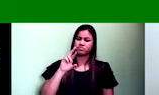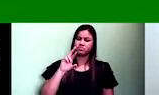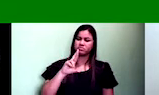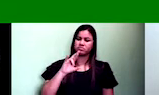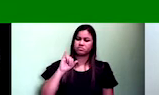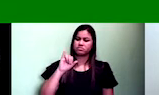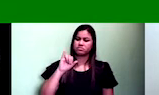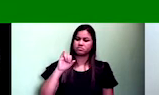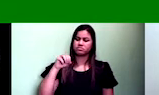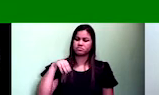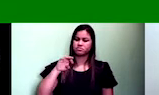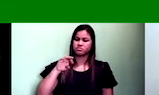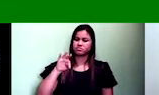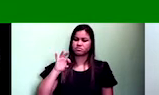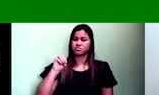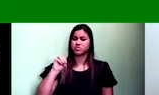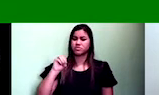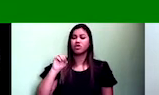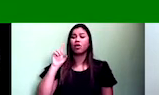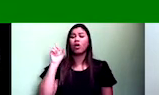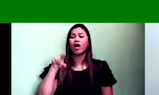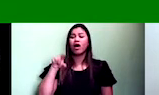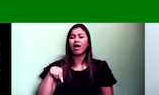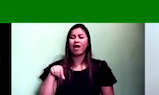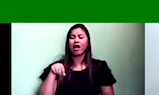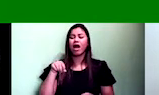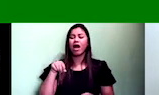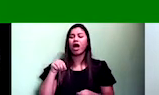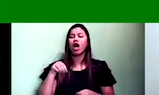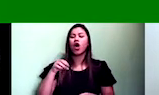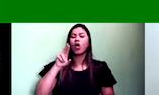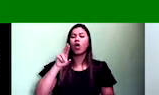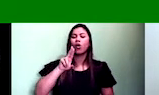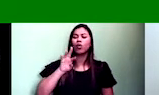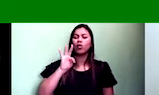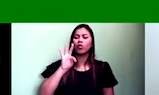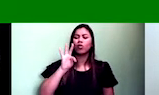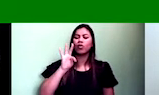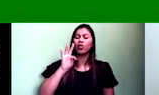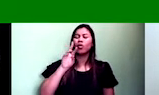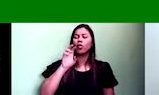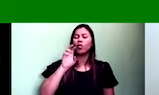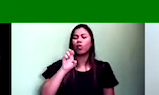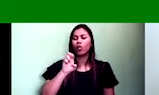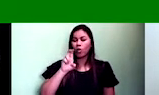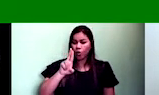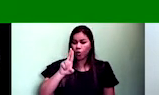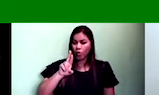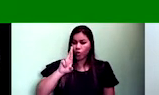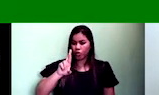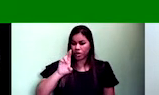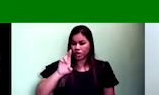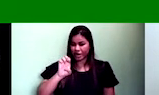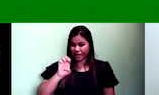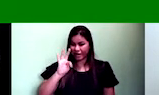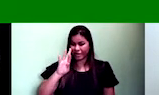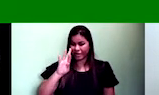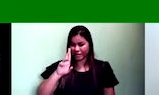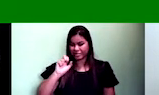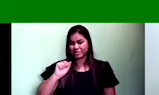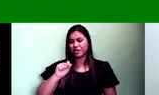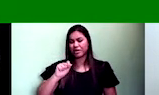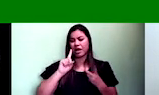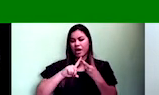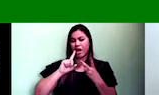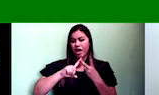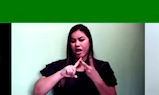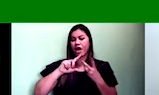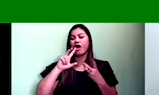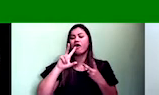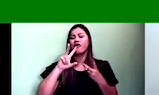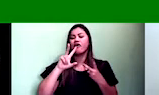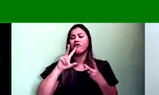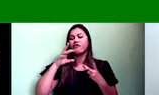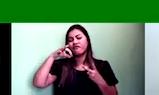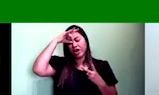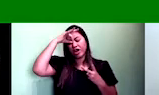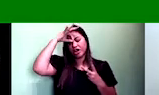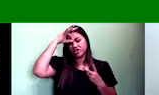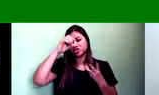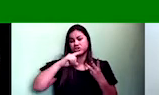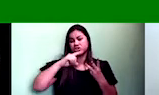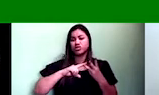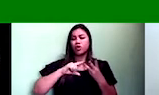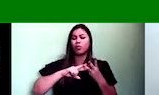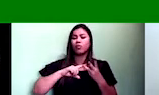Corrimento é uma secreção da uretra, da vagina ou do ânus. Pode ser esbranquiçada, esverdeada, amarelada,